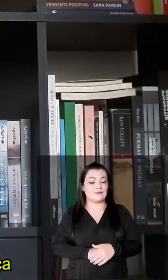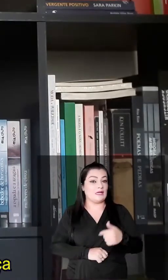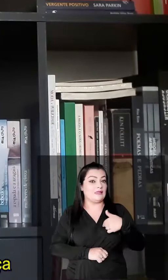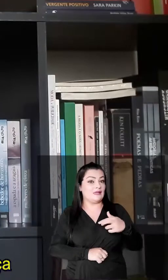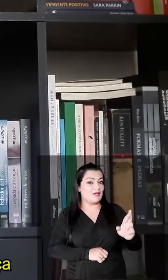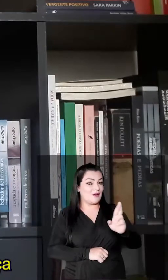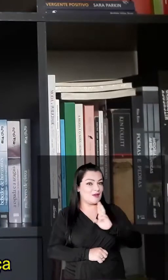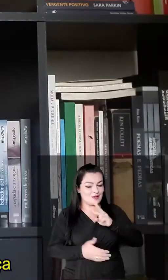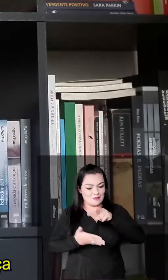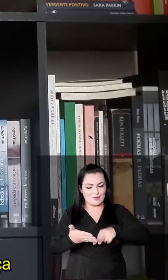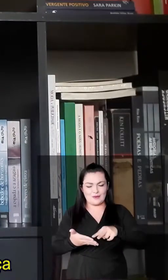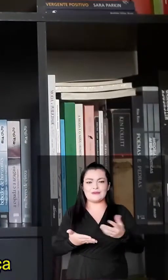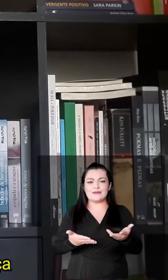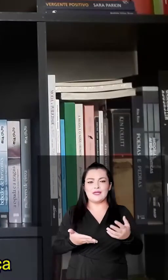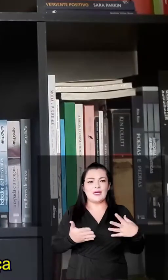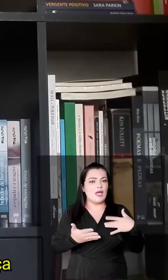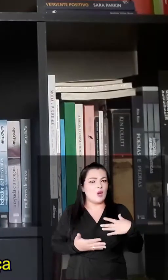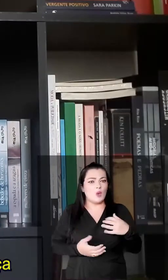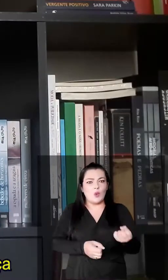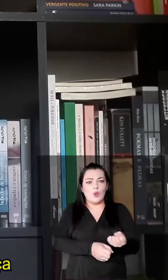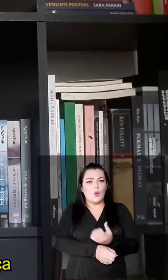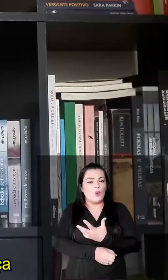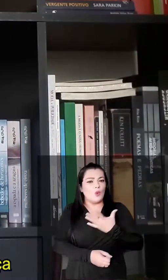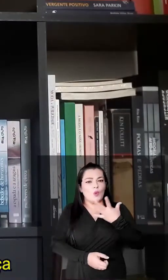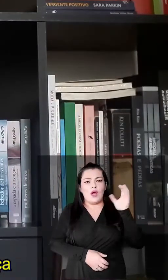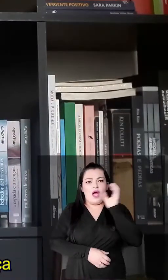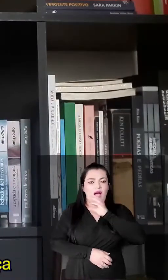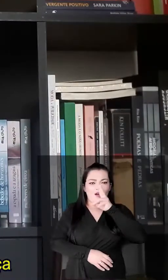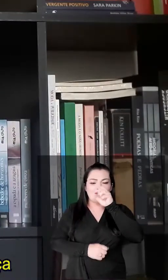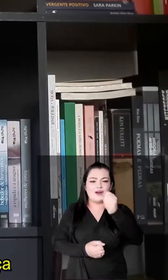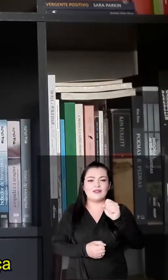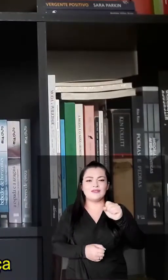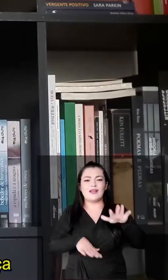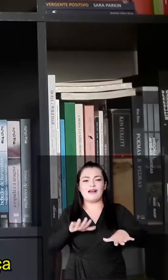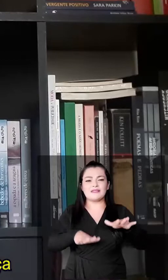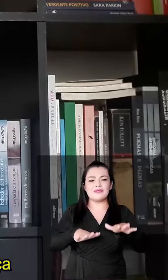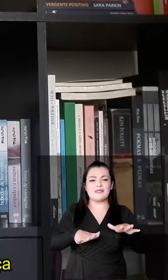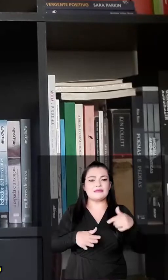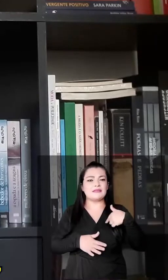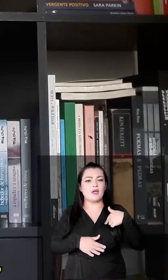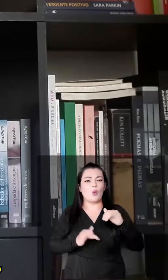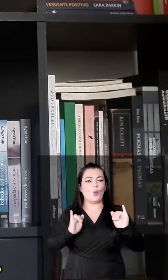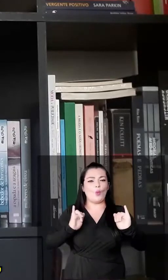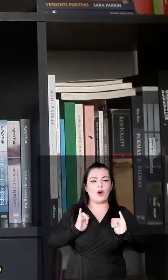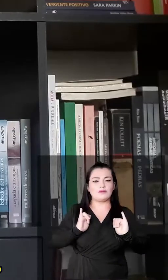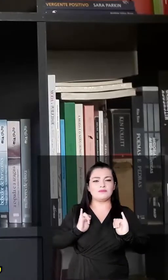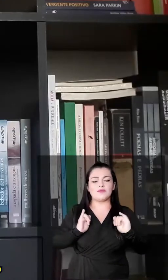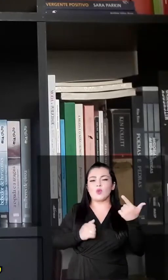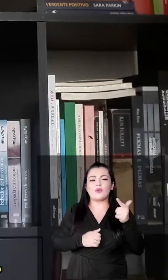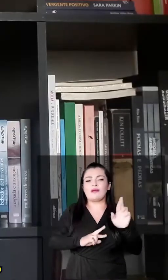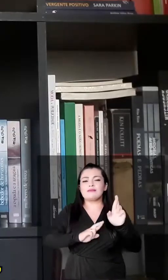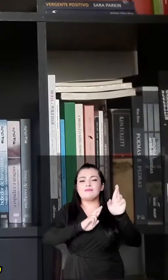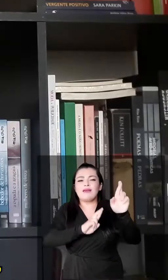A flor da pele. Tudo é intenso e ao mesmo tempo fico apática, sem esperança ou ânimo. Sinto